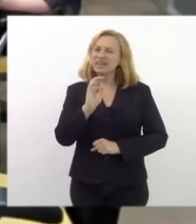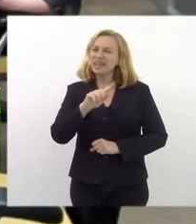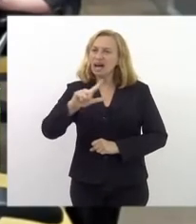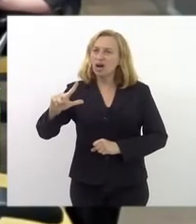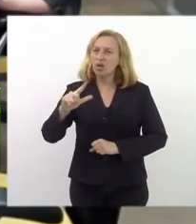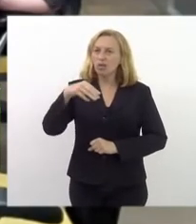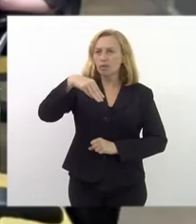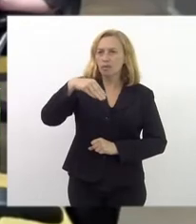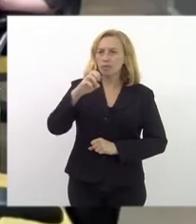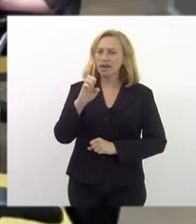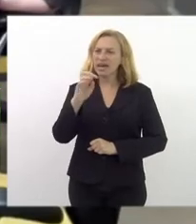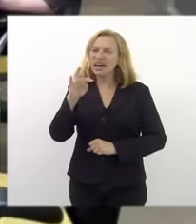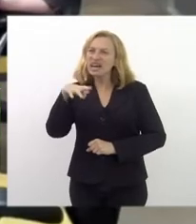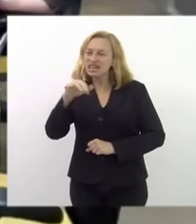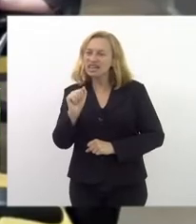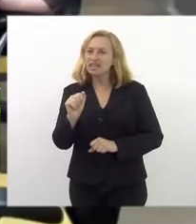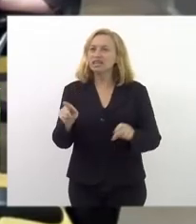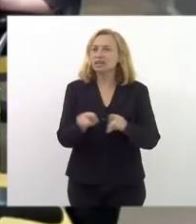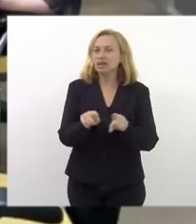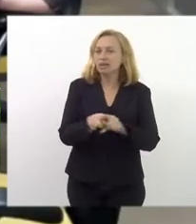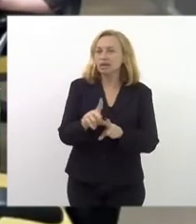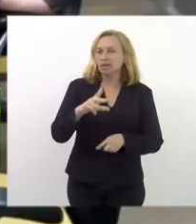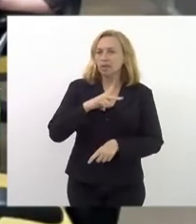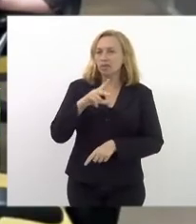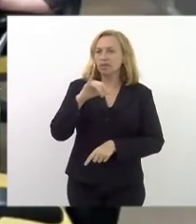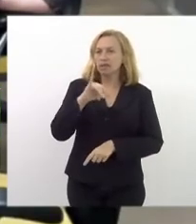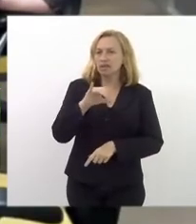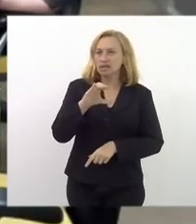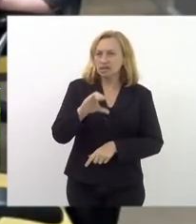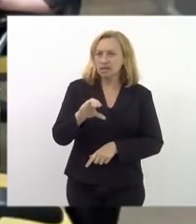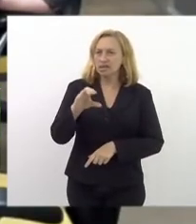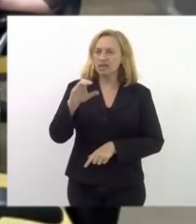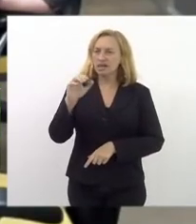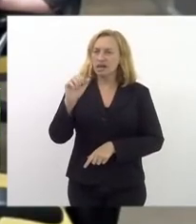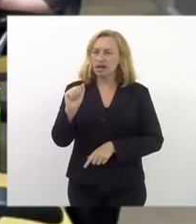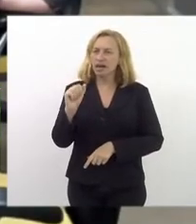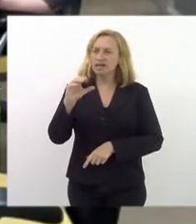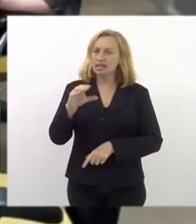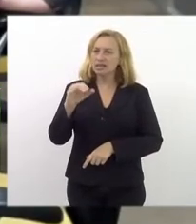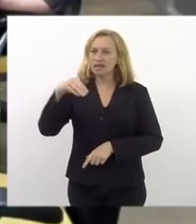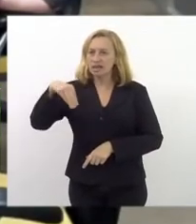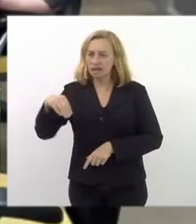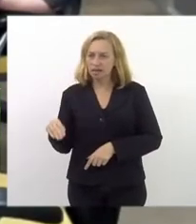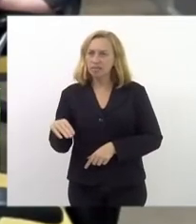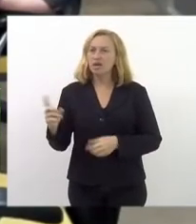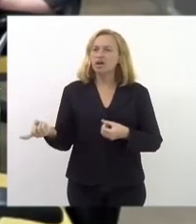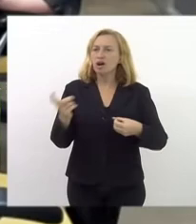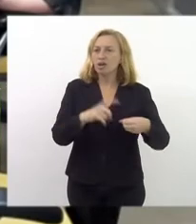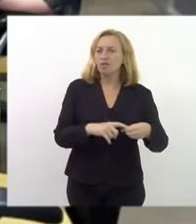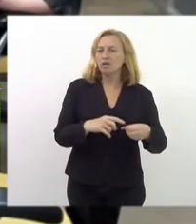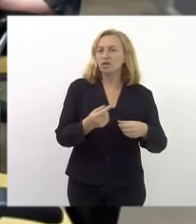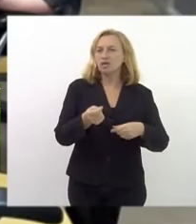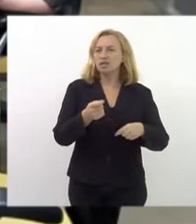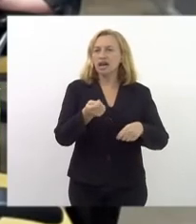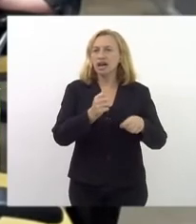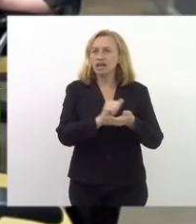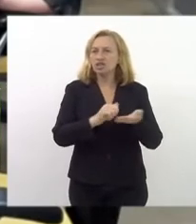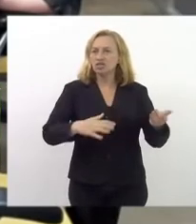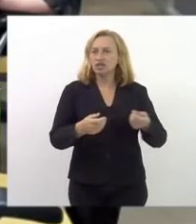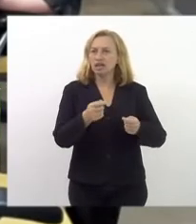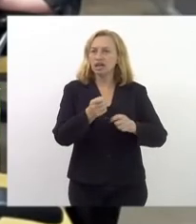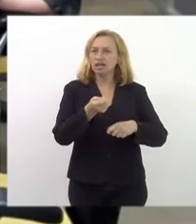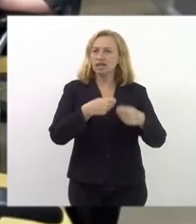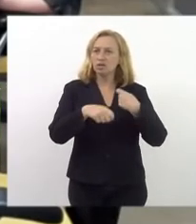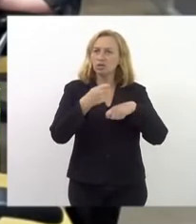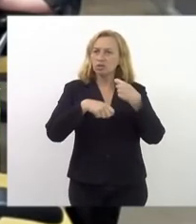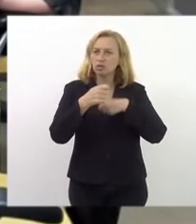própria CSN, né? Ah, também acaba, por conta da retomada da atividade econômica, você